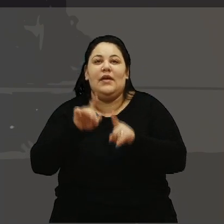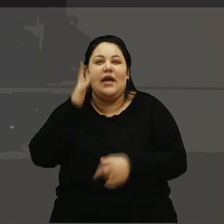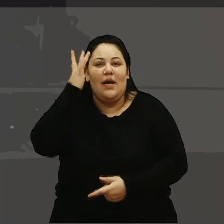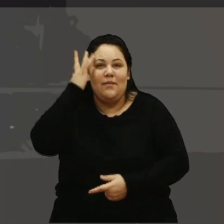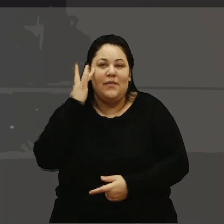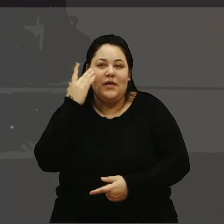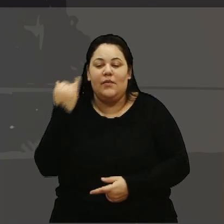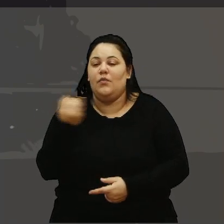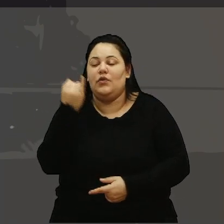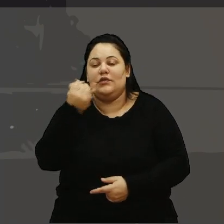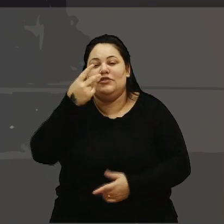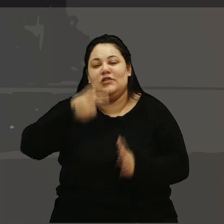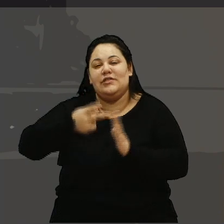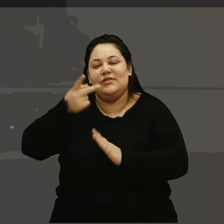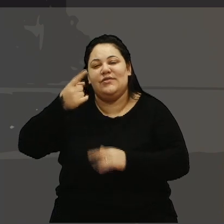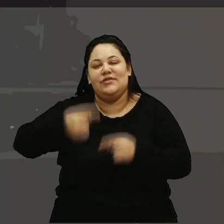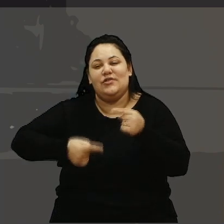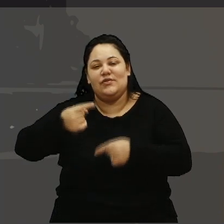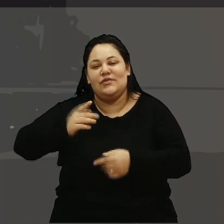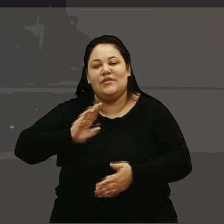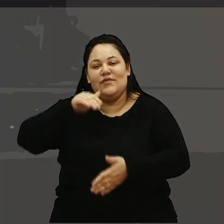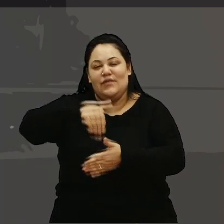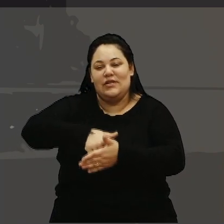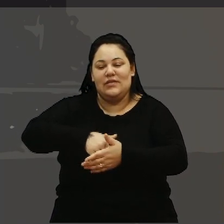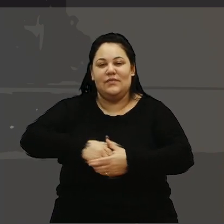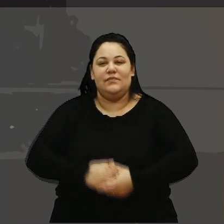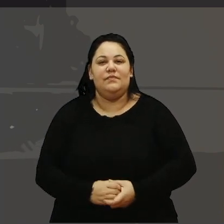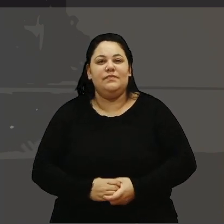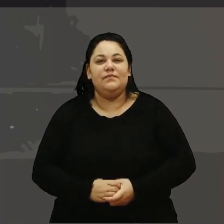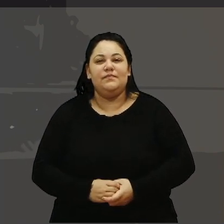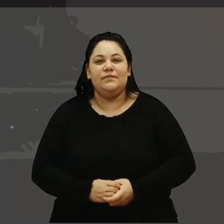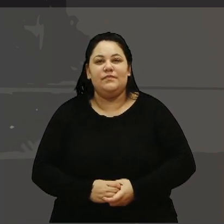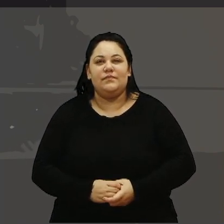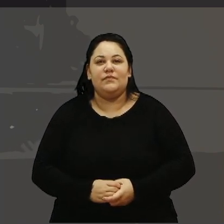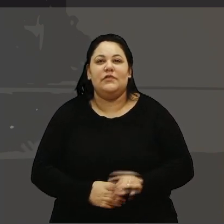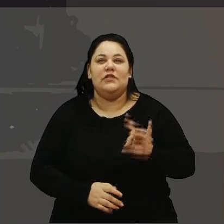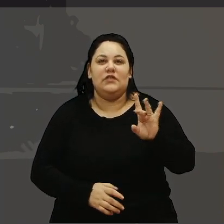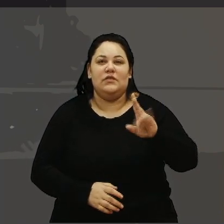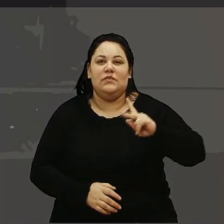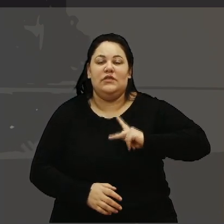então, a segunda discussão e votação. Era isso, senhor